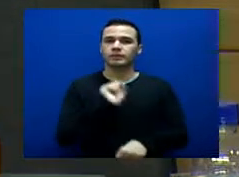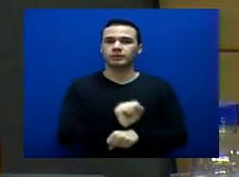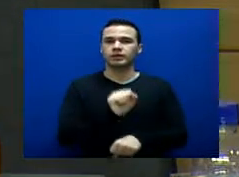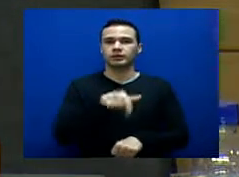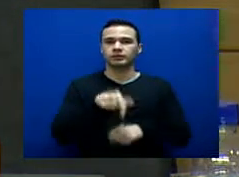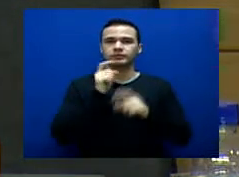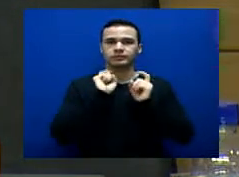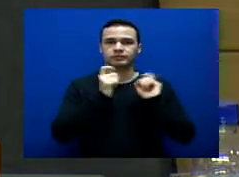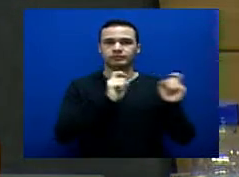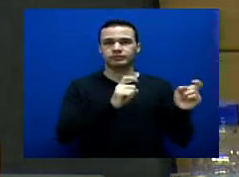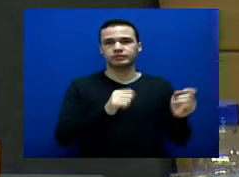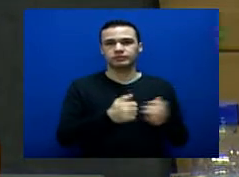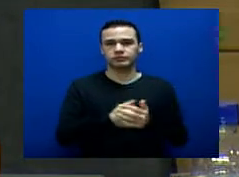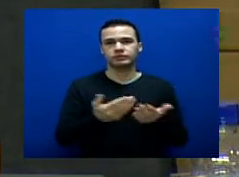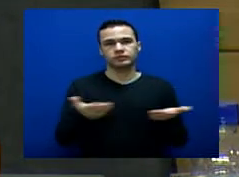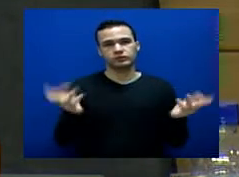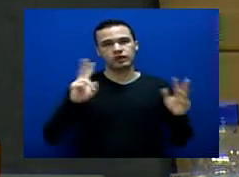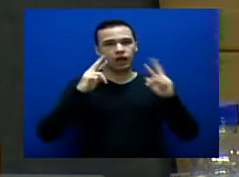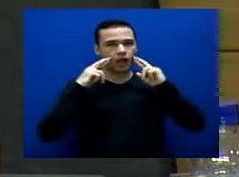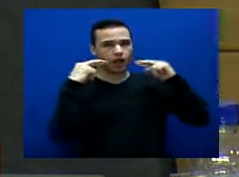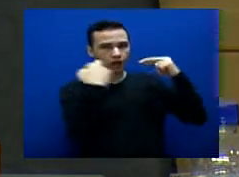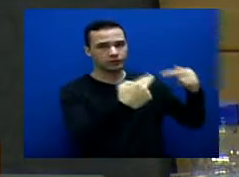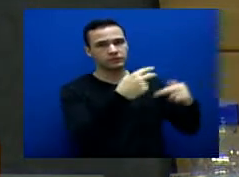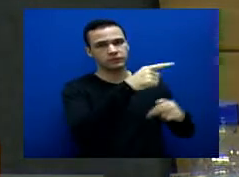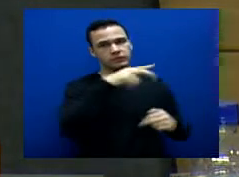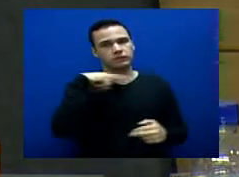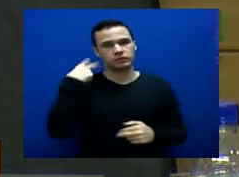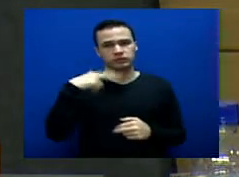Tem que respeitar os vereadores que estão com o microfone.